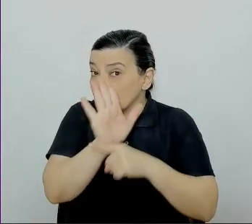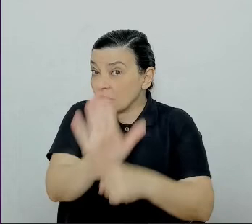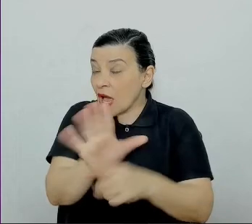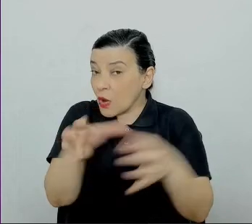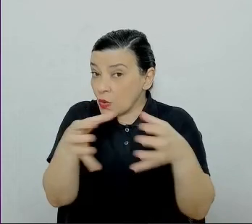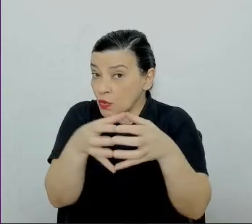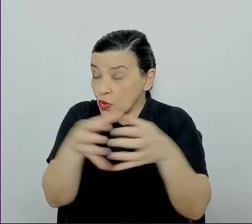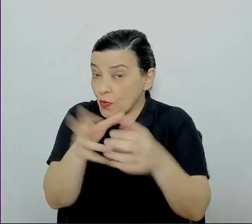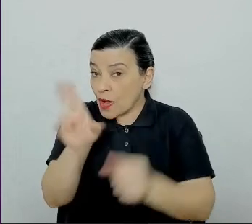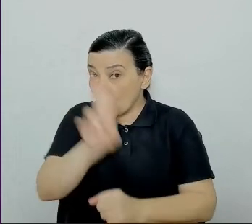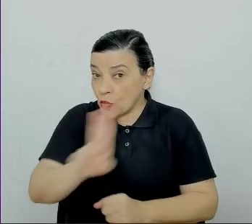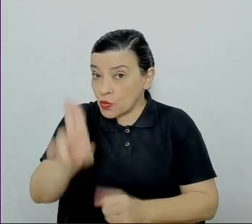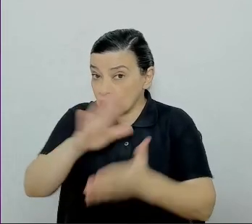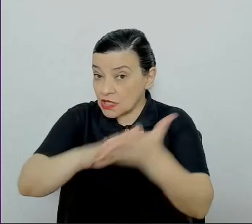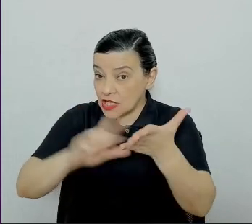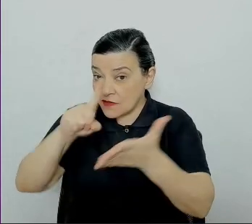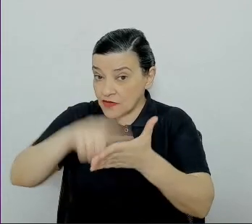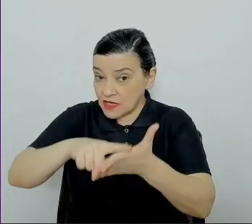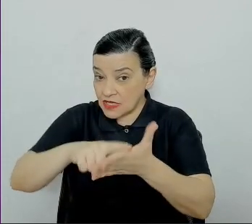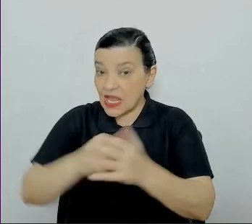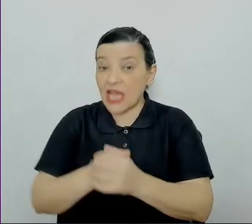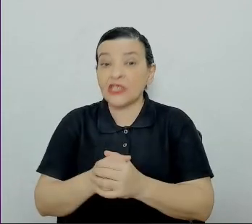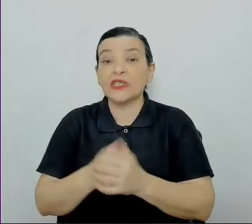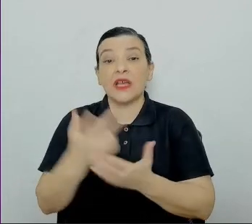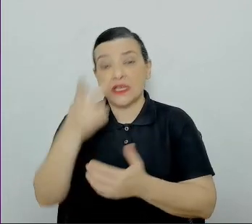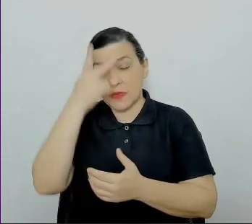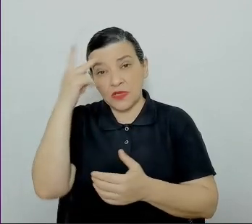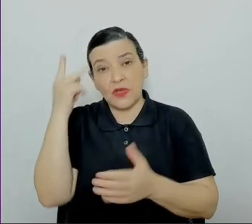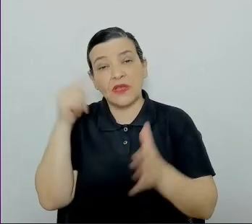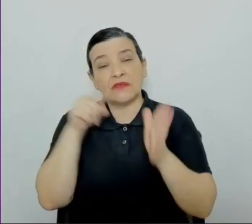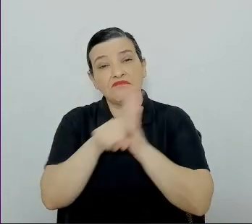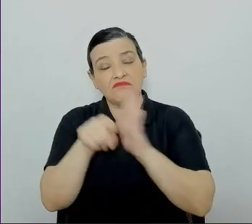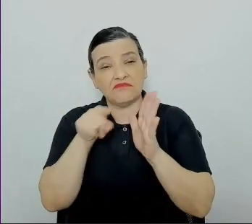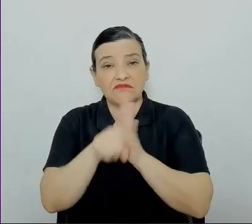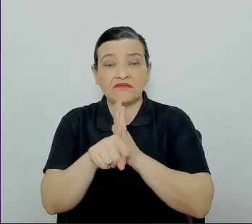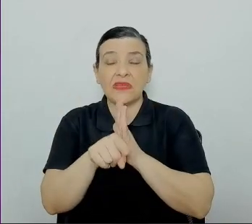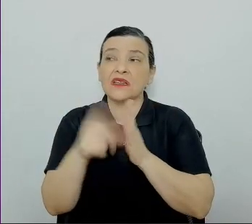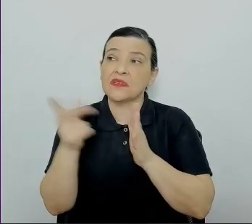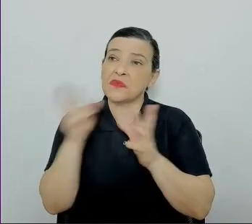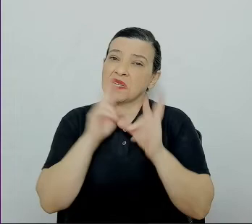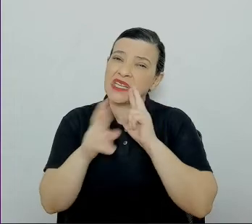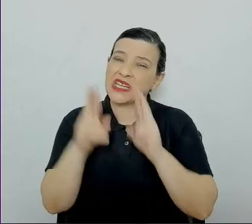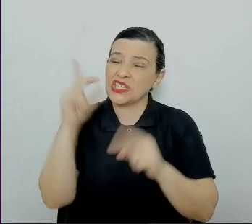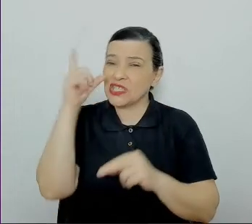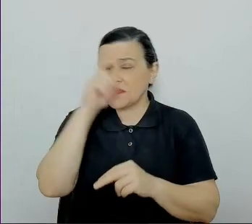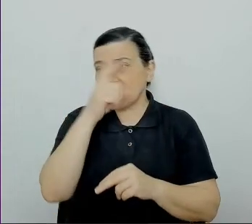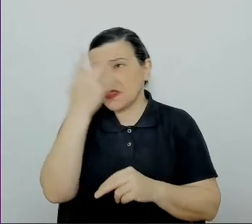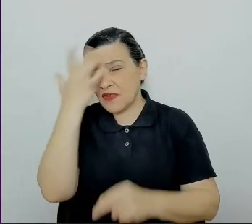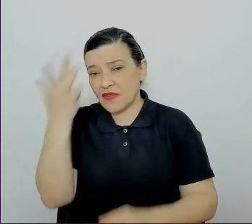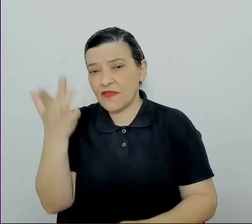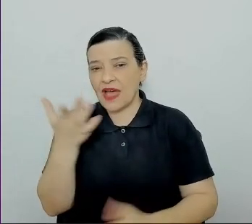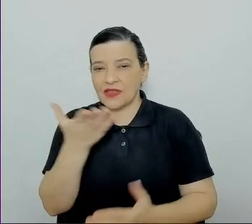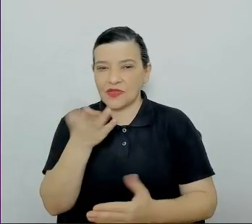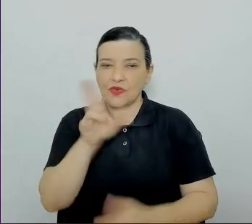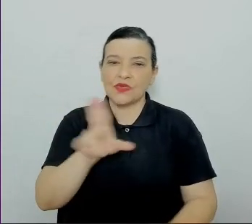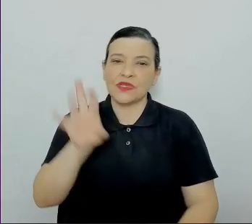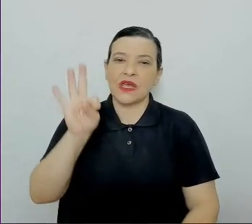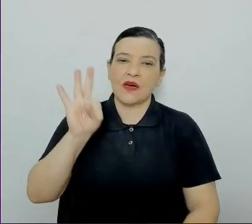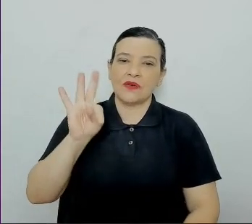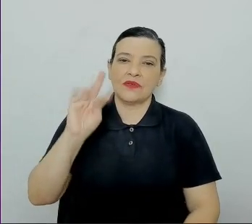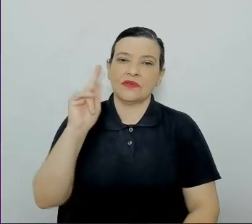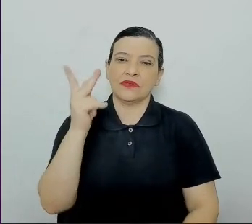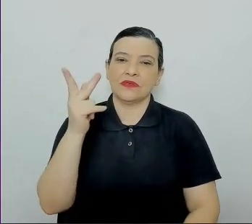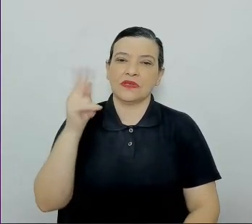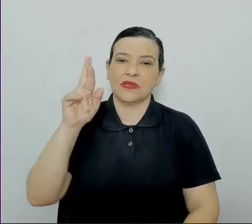a funcionalidade de threads. E as pessoas vão responder, foi muito mais difícil do que eu imaginava, ou foi muito mais fácil do que eu esperava. Isso vai ajudar você a